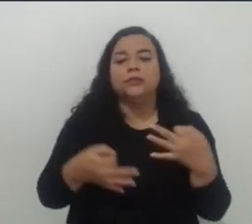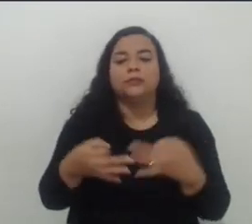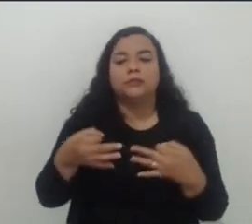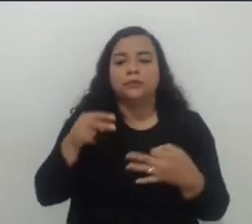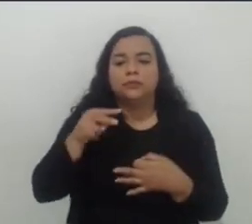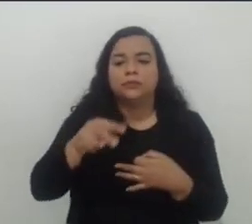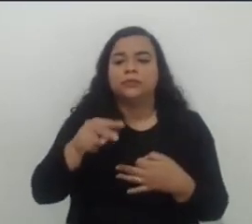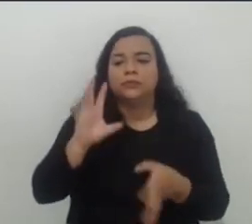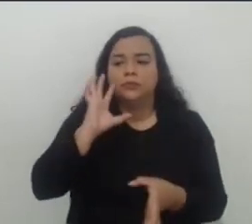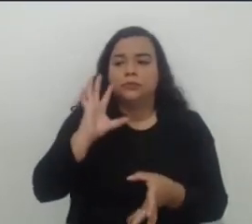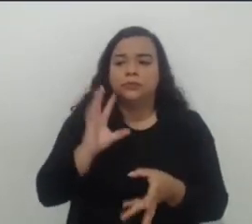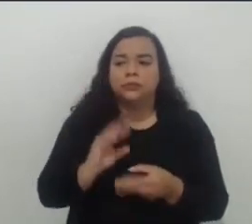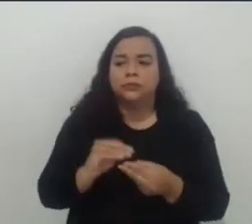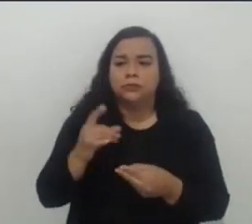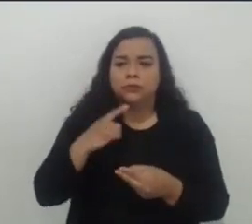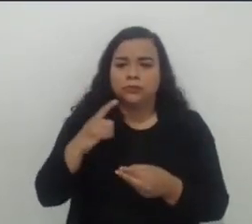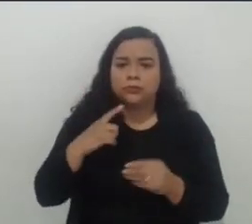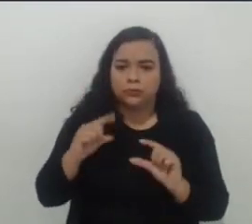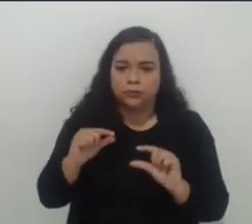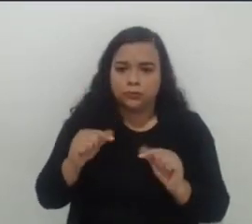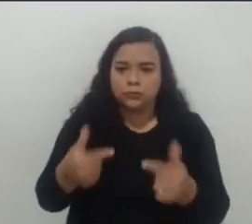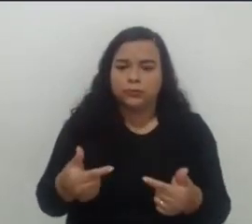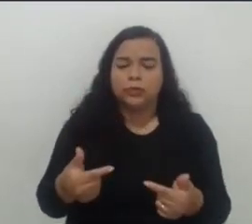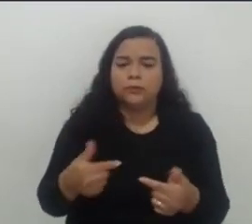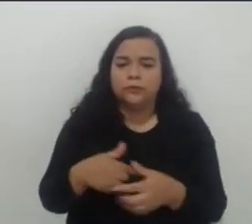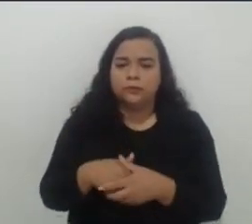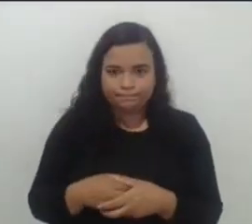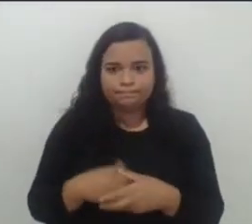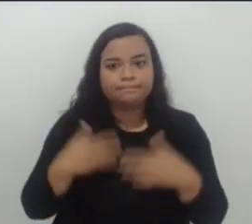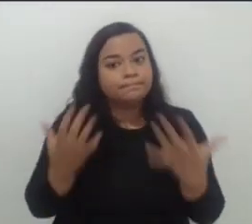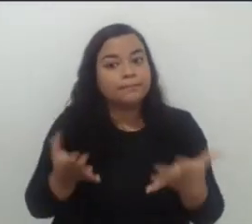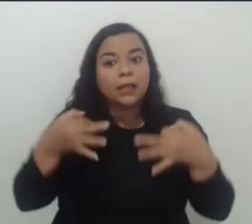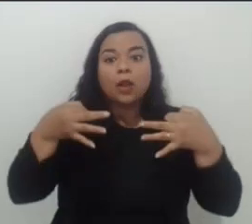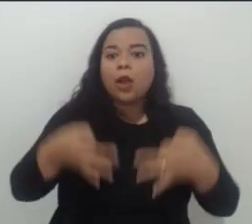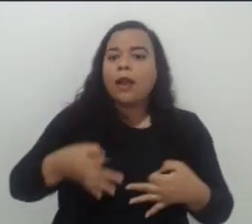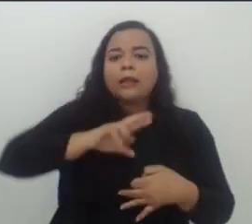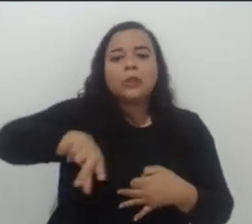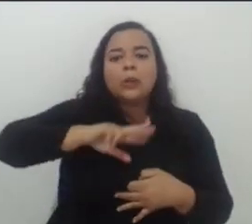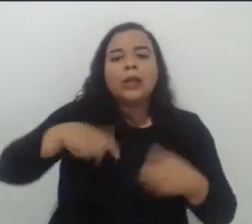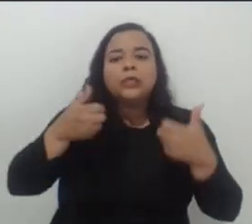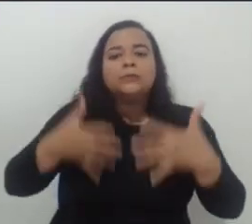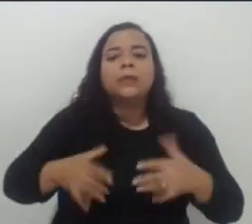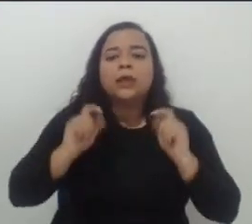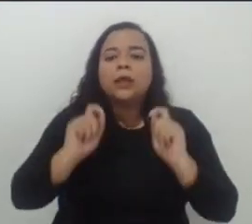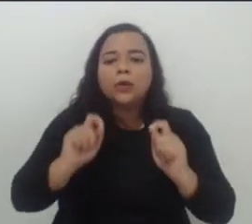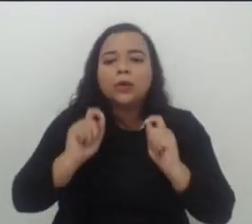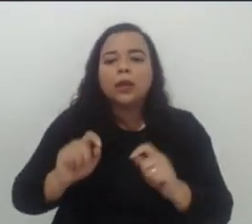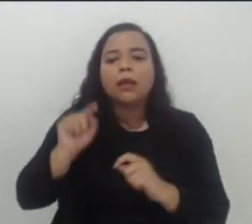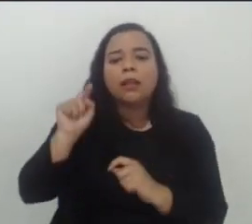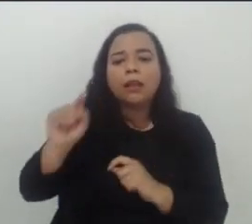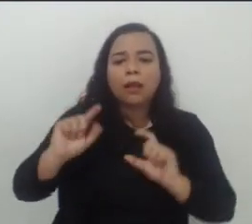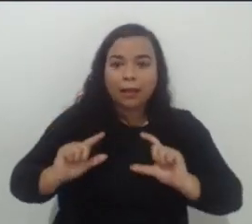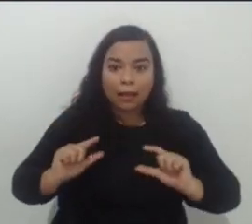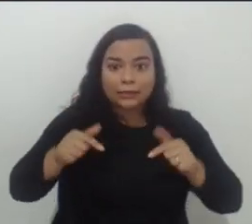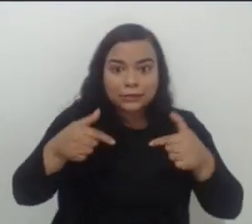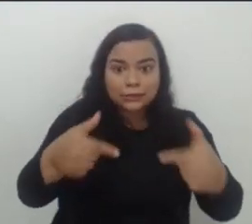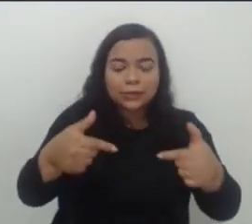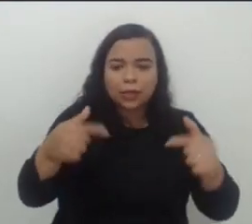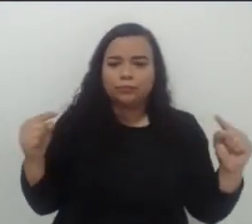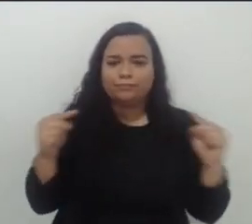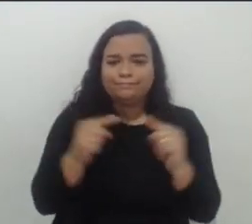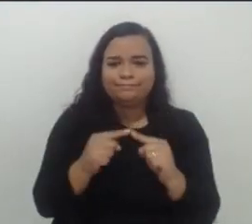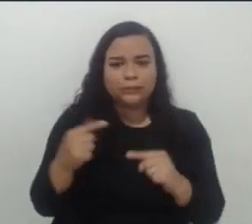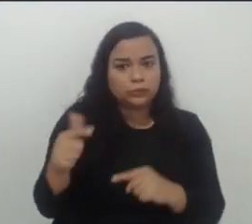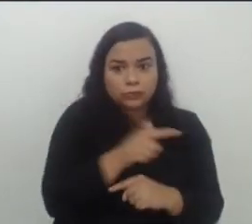ação rescisória, sim, é admissível. Não é adequado afirmar que a ação rescisória não é admissível